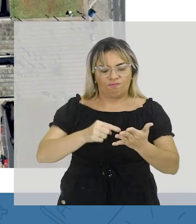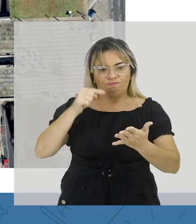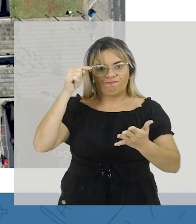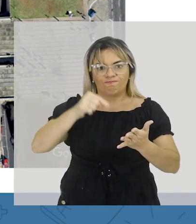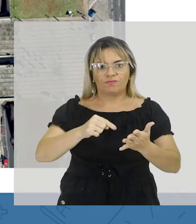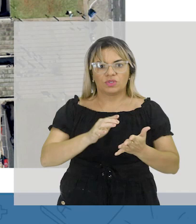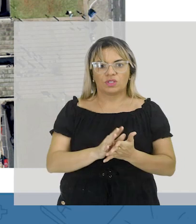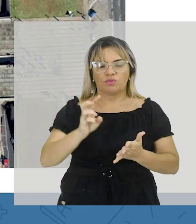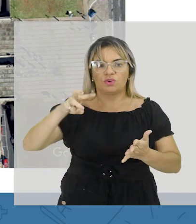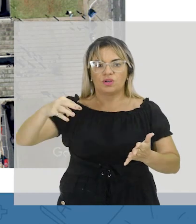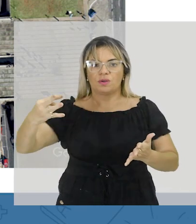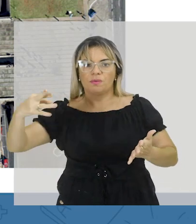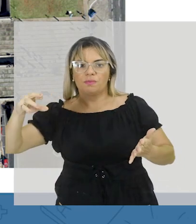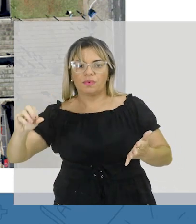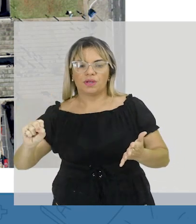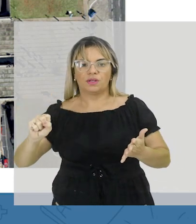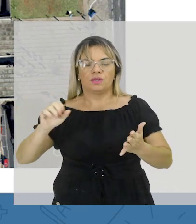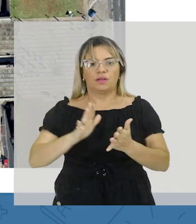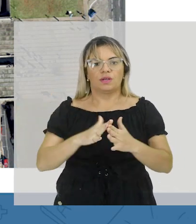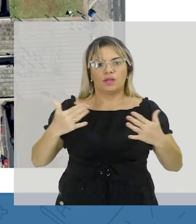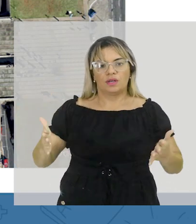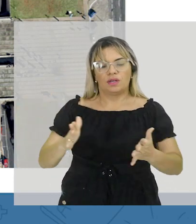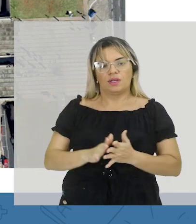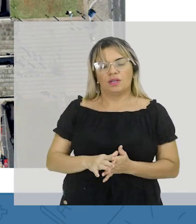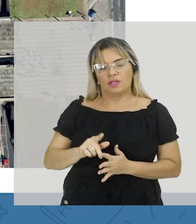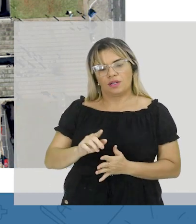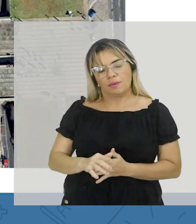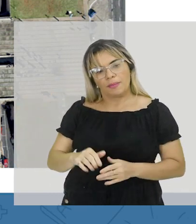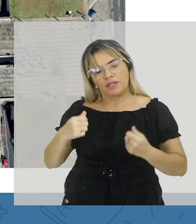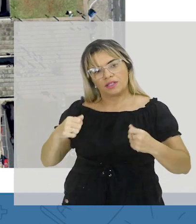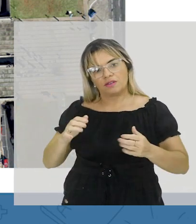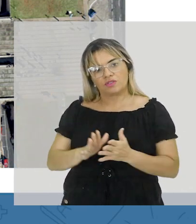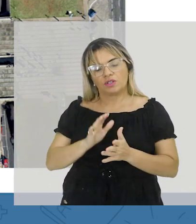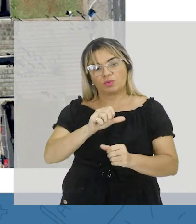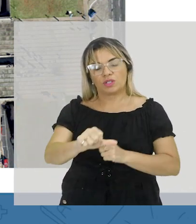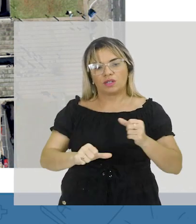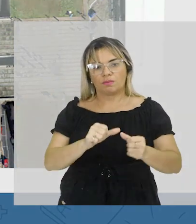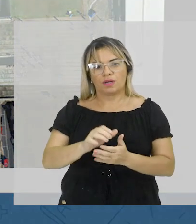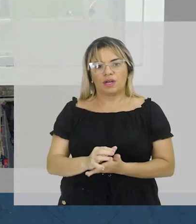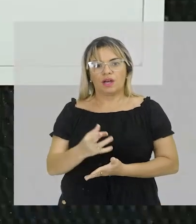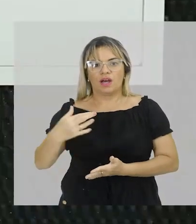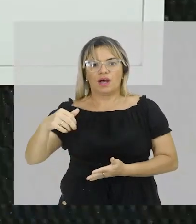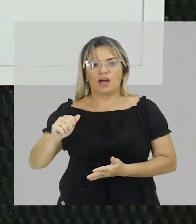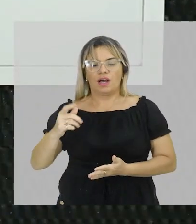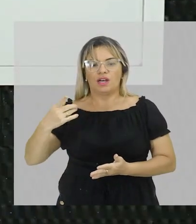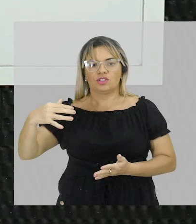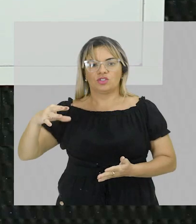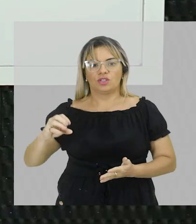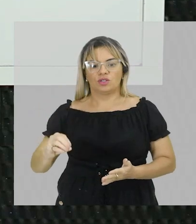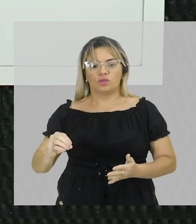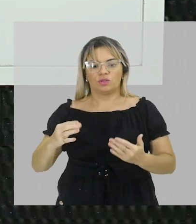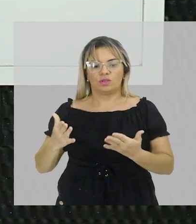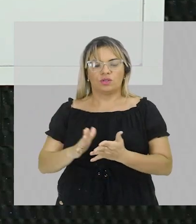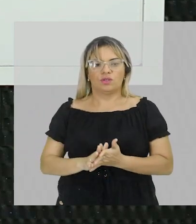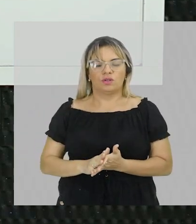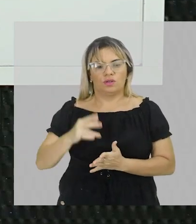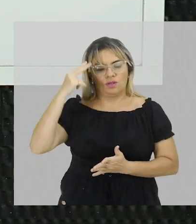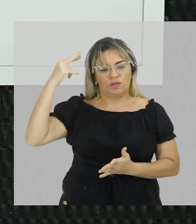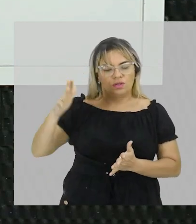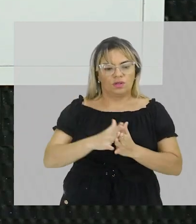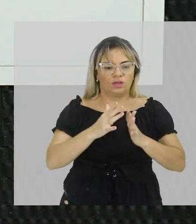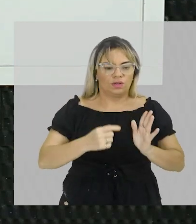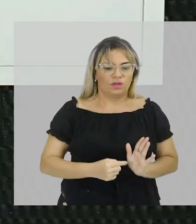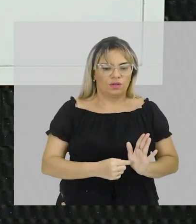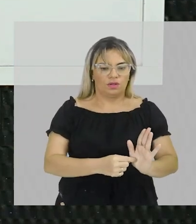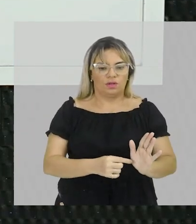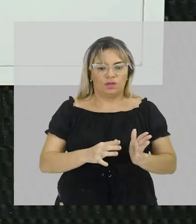gente transformar para metro. Mas a gente vai aproveitar, vou considerar como se fosse radiano. Beleza? Turminha, a história é o seguinte, né? Você tem aqui o centro,